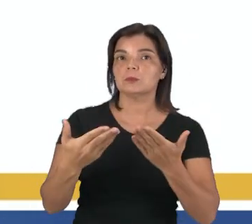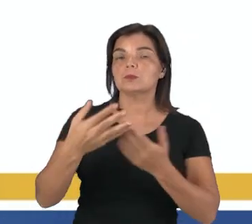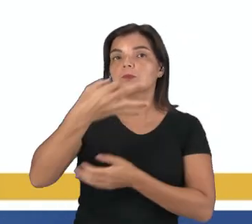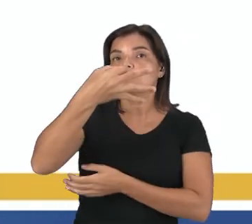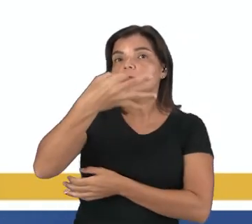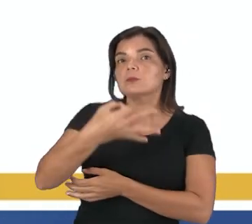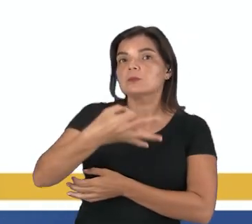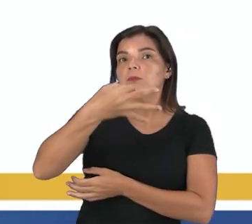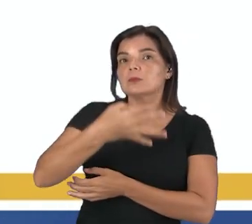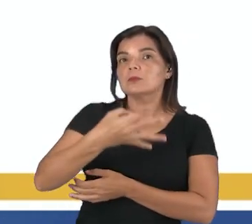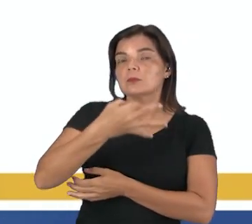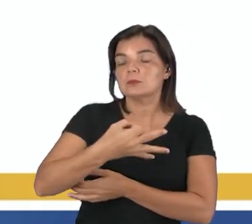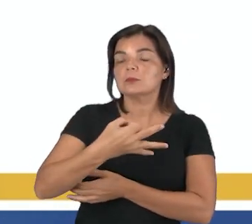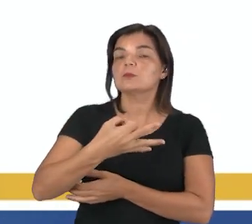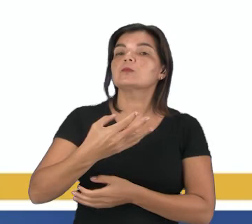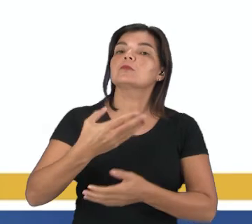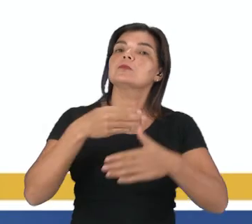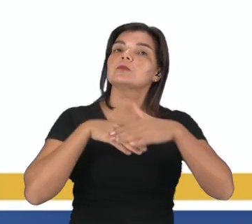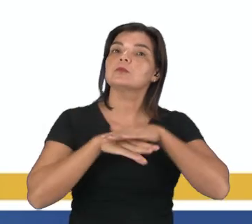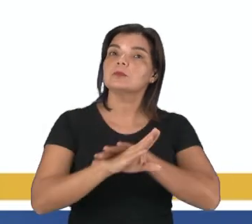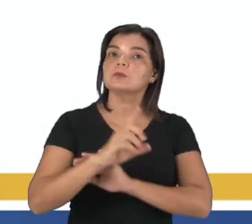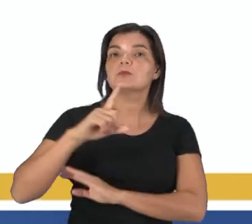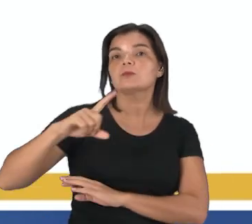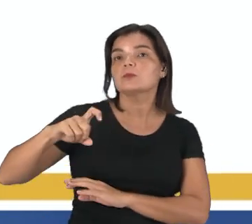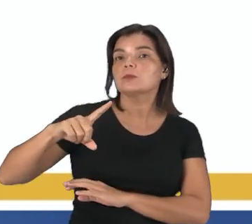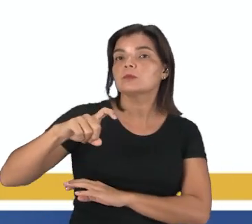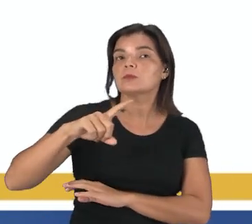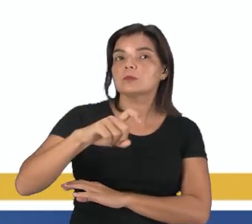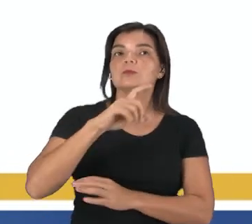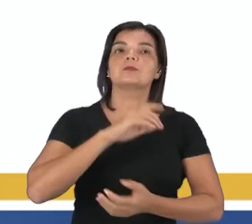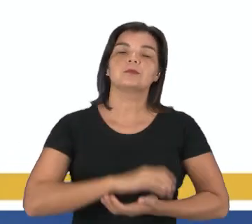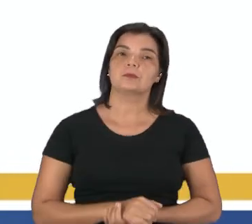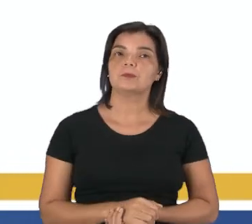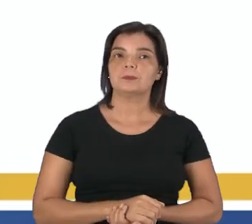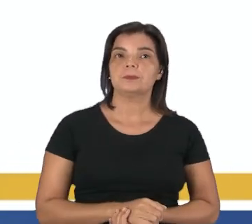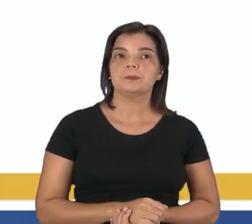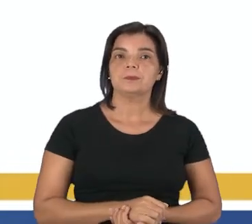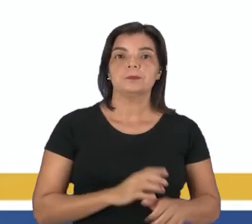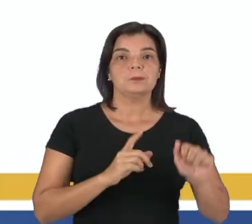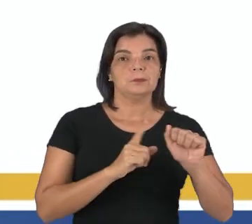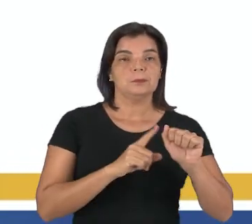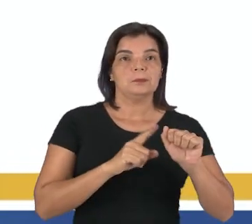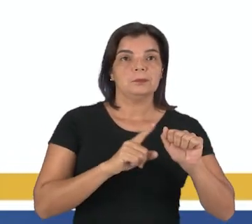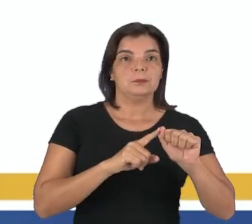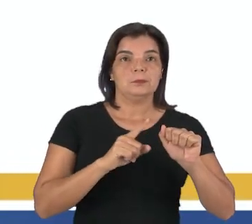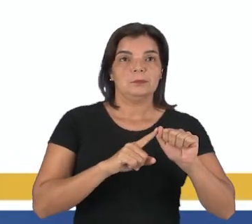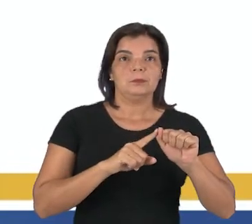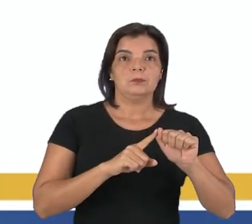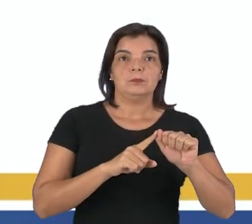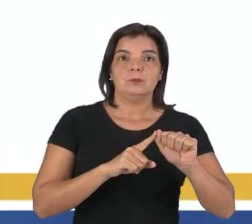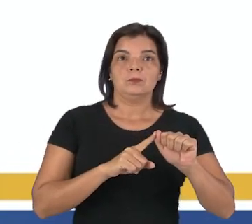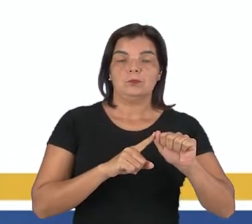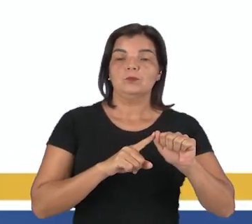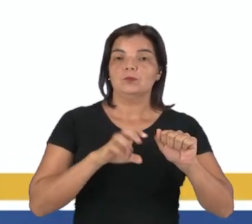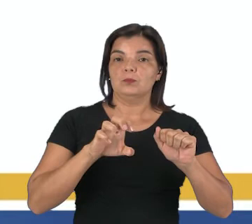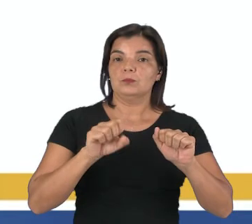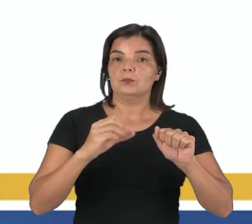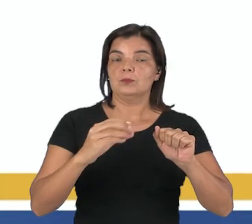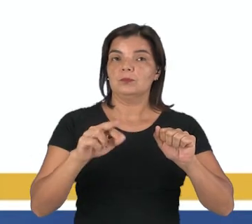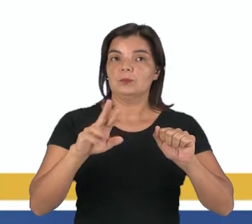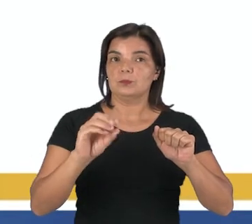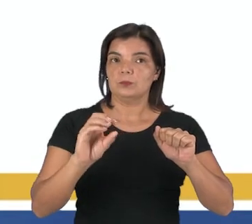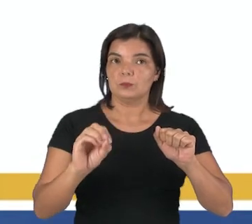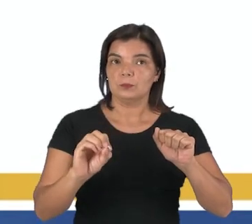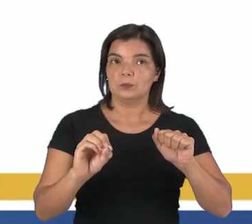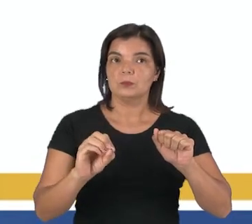seguir, marque aquela que indica o nome correto do local onde são produzidos os espermatozoides. Nós temos aí escroto